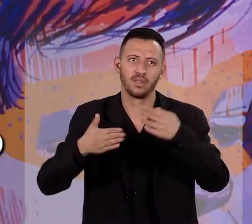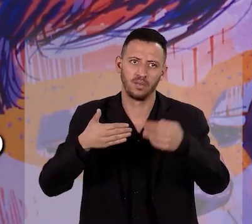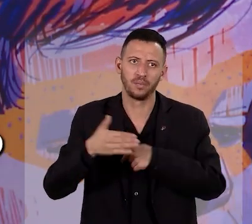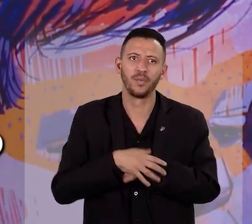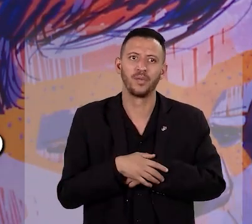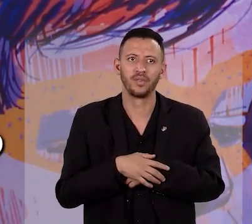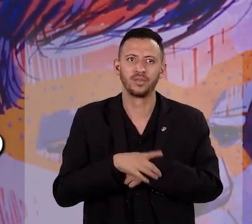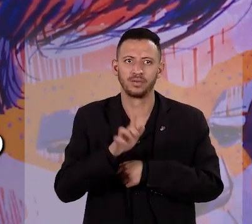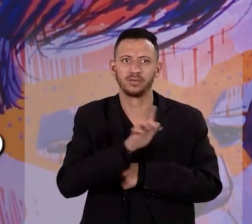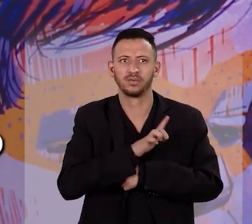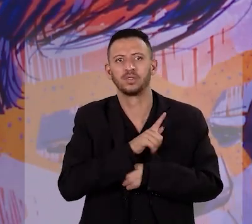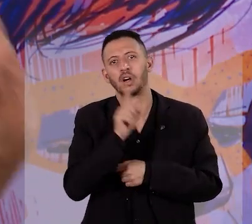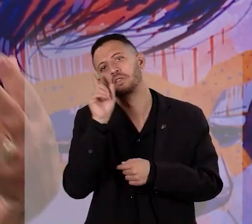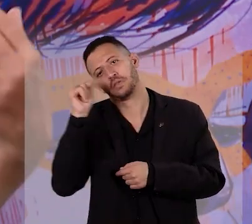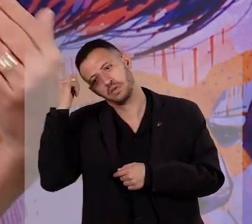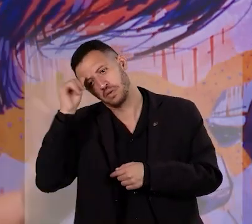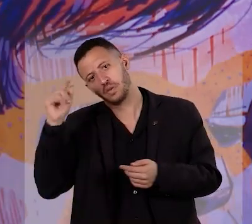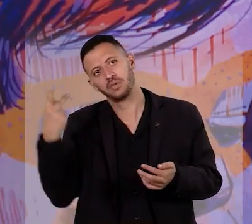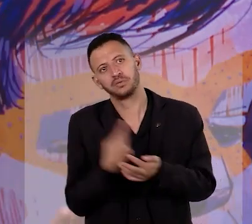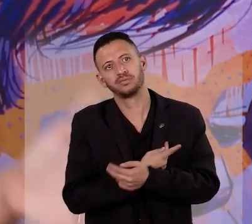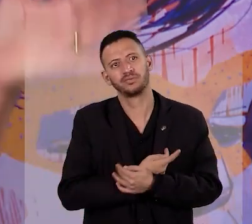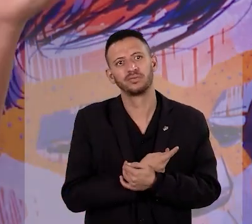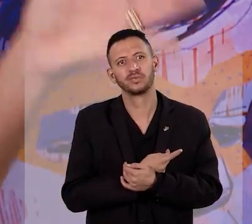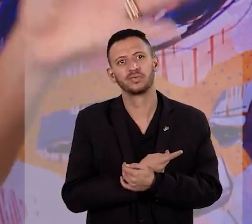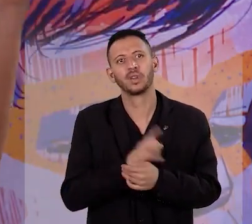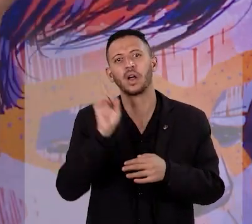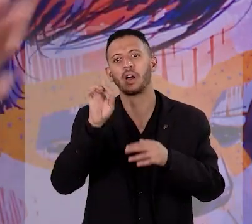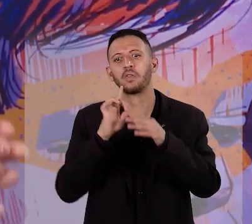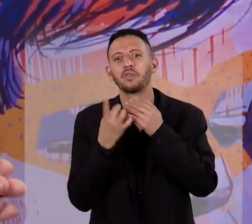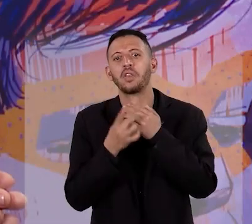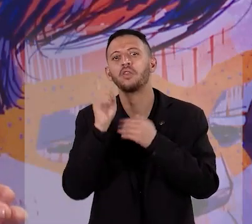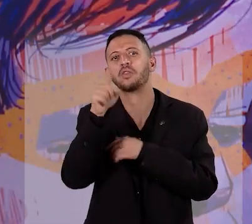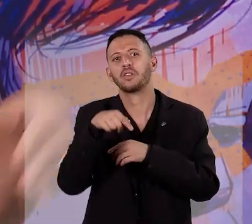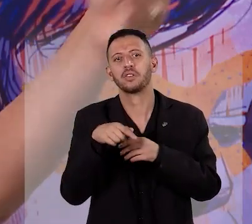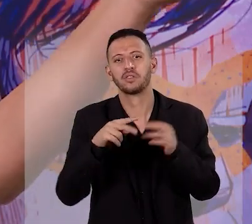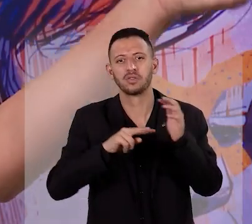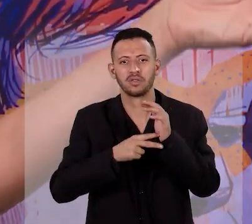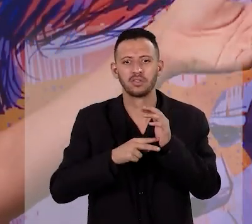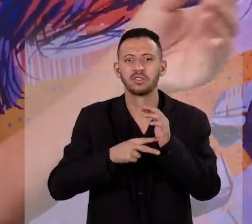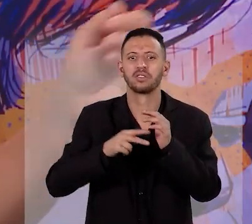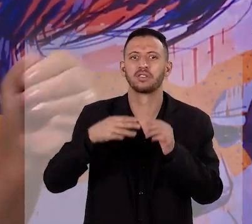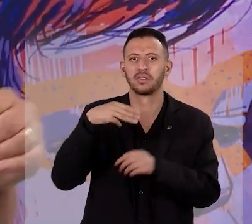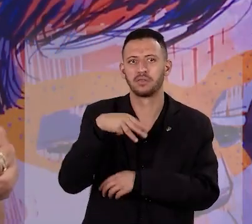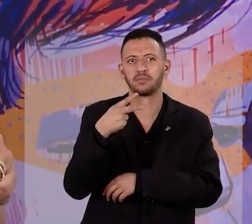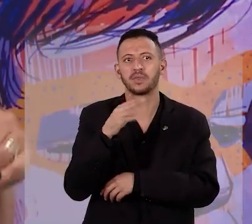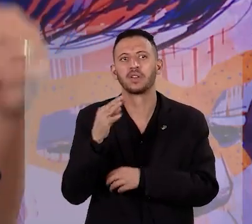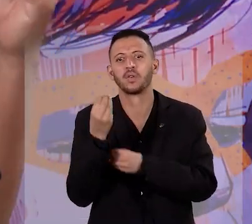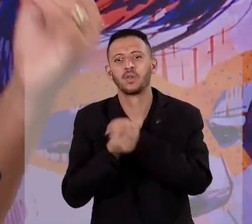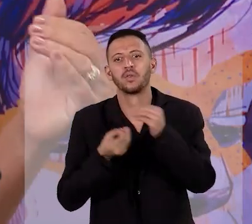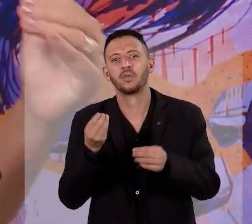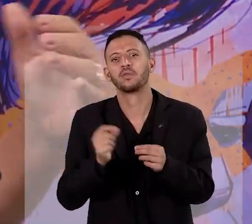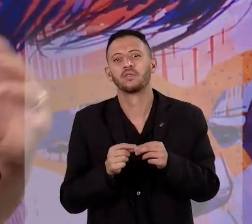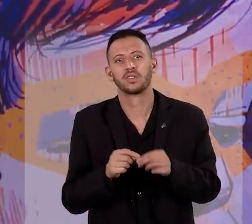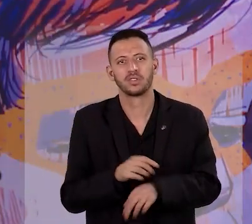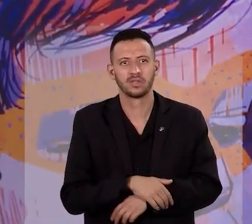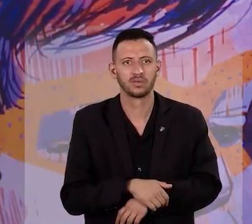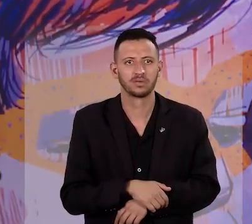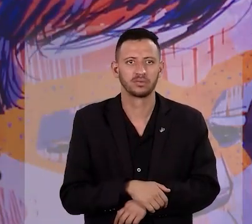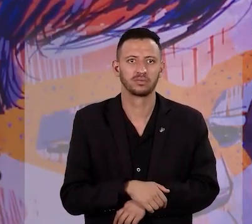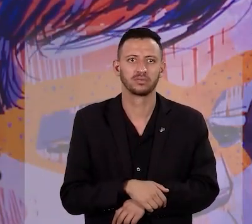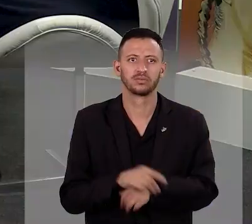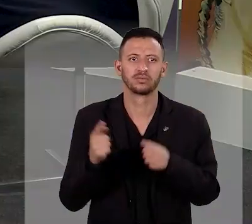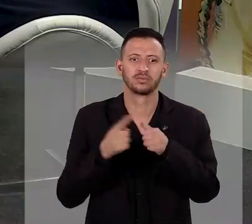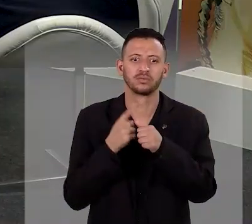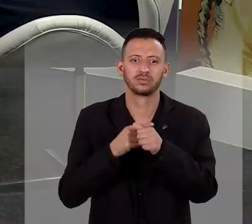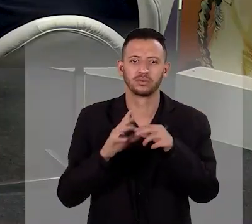que está entrando no mercado de trabalho, evitar que isso aconteça, quais os canais de denúncia? Sindicatos, MPT, como fazer, doutora